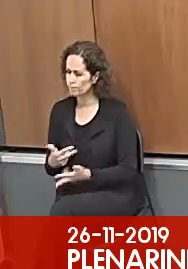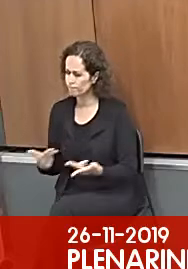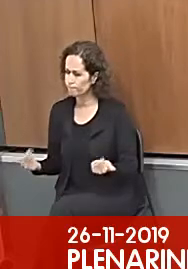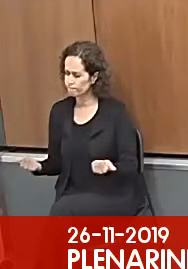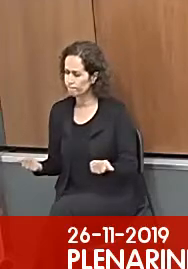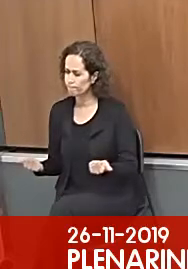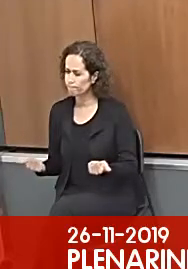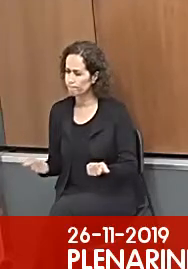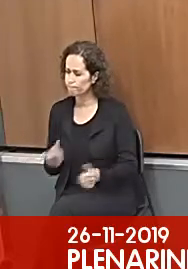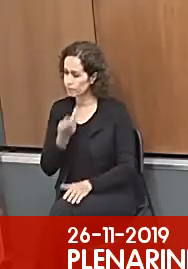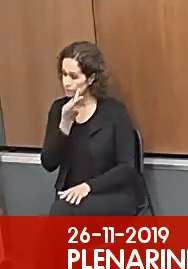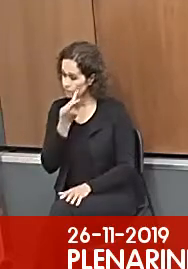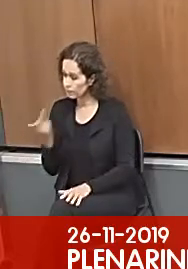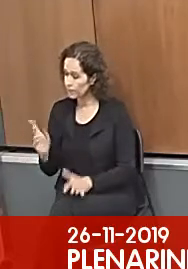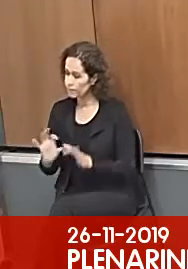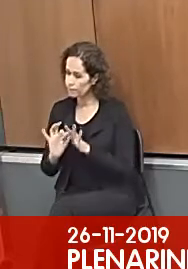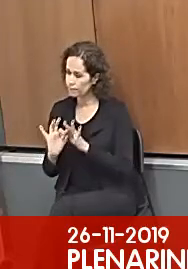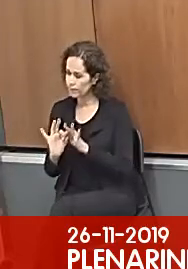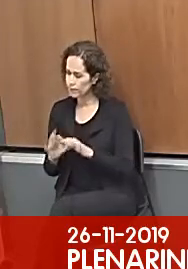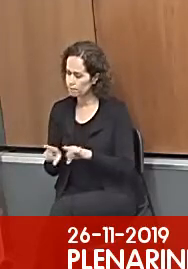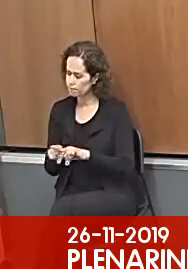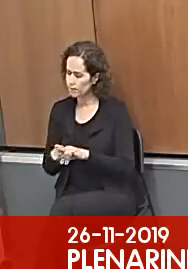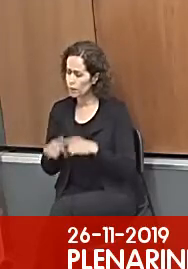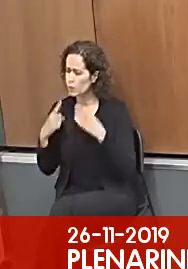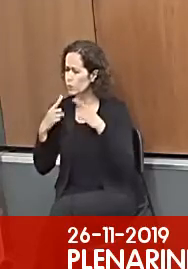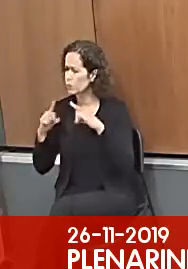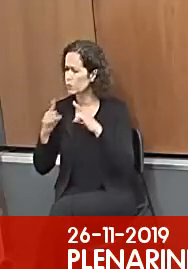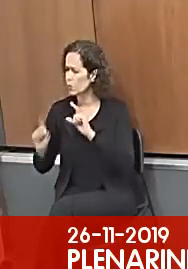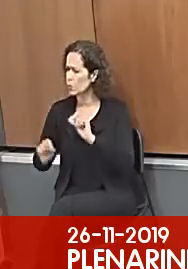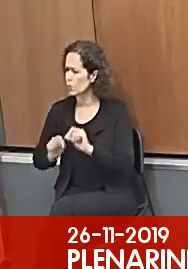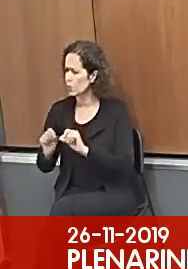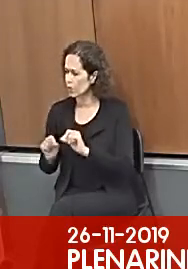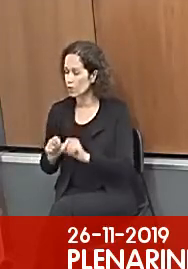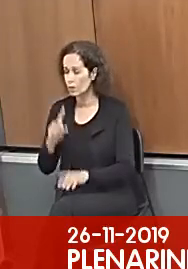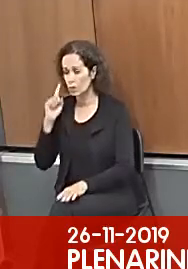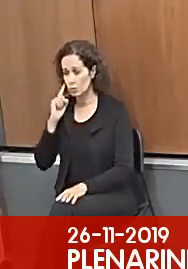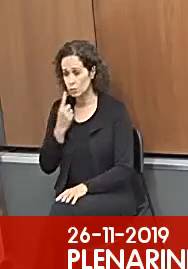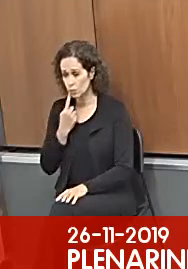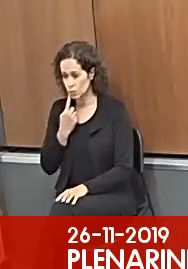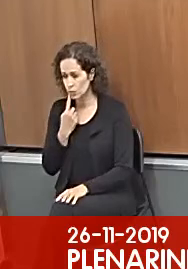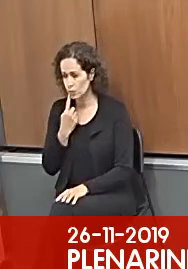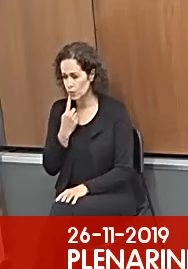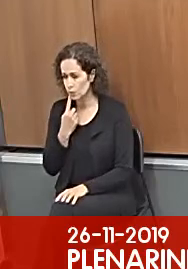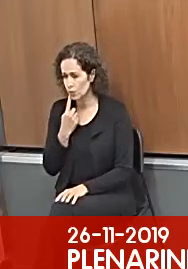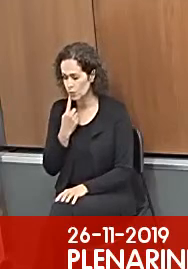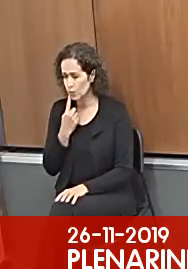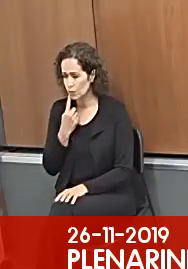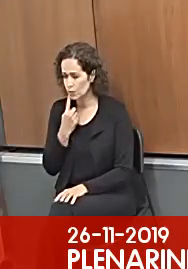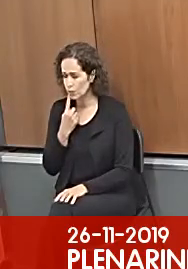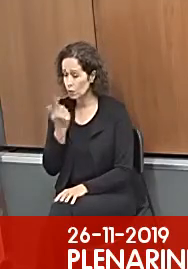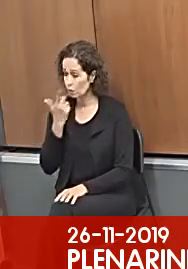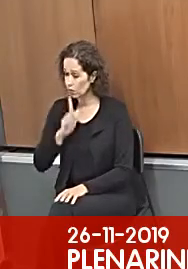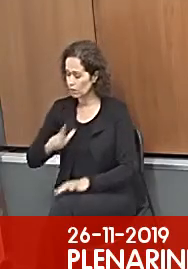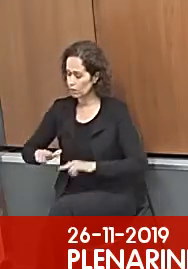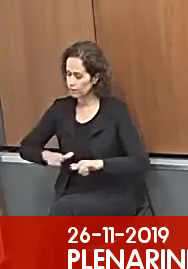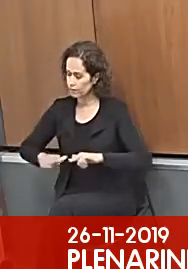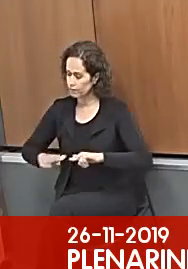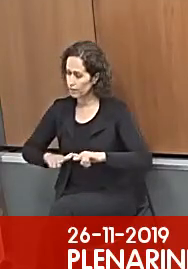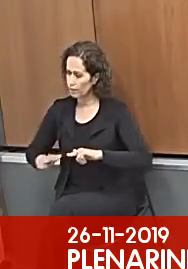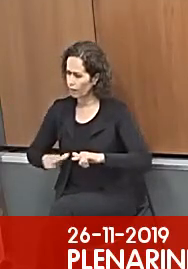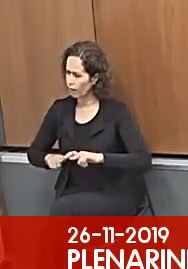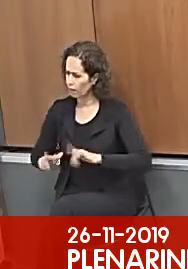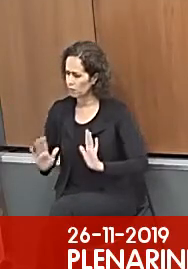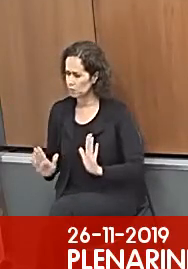visitando a FENEIS e uma reclamação foi o seguinte: o surdo, Ele consegue um emprego. Não